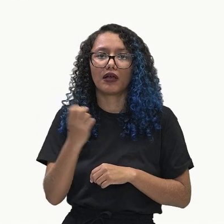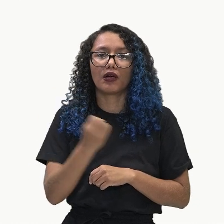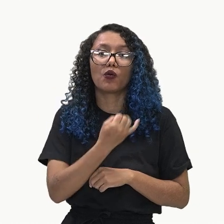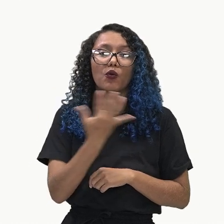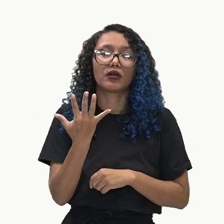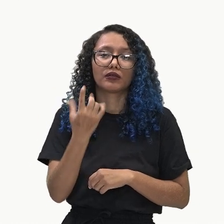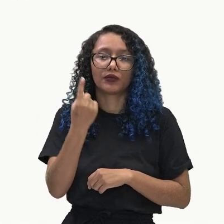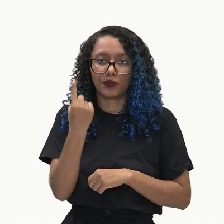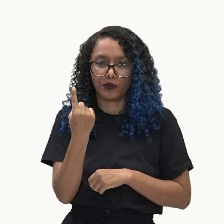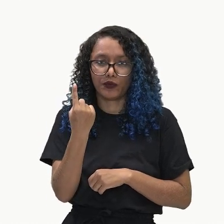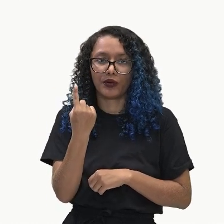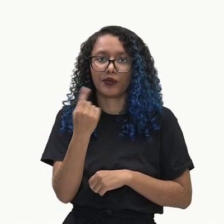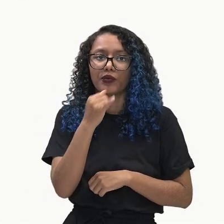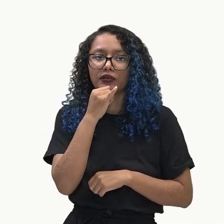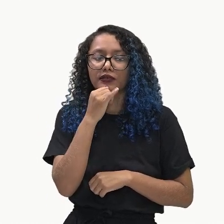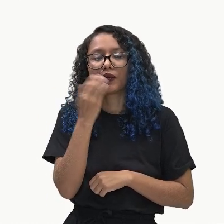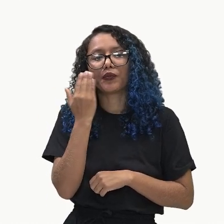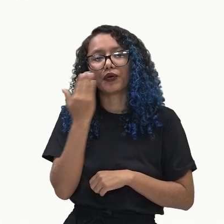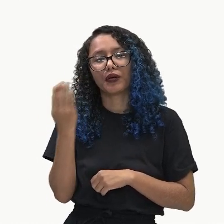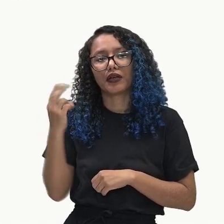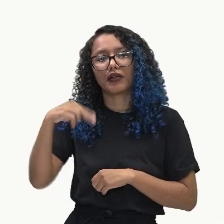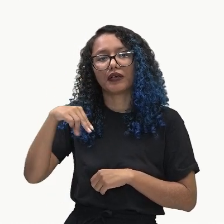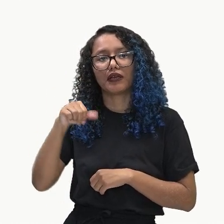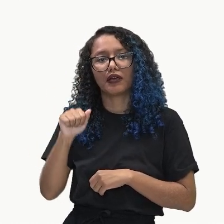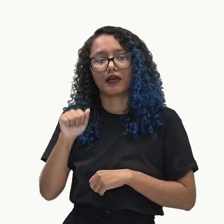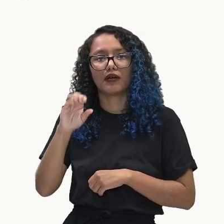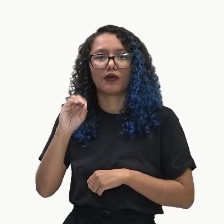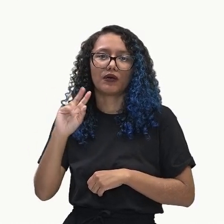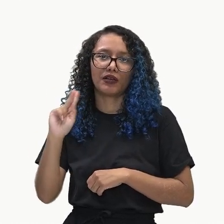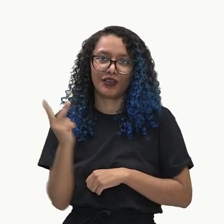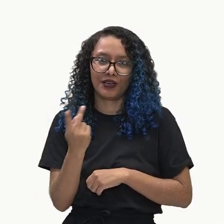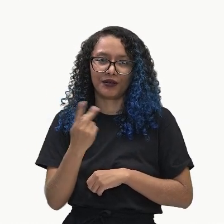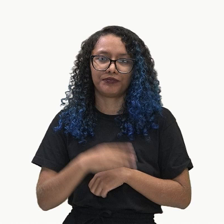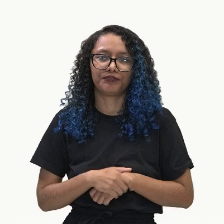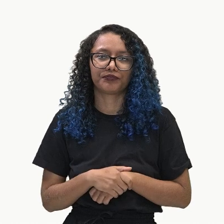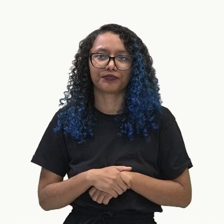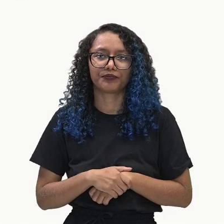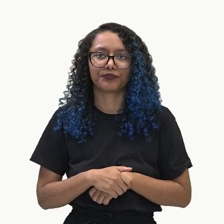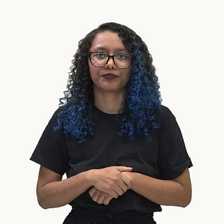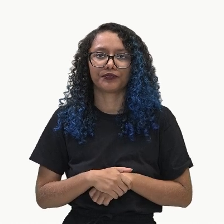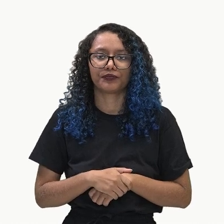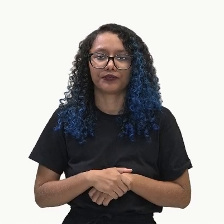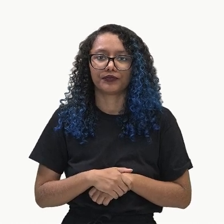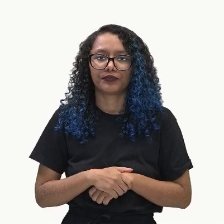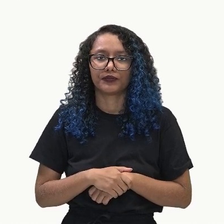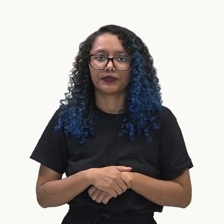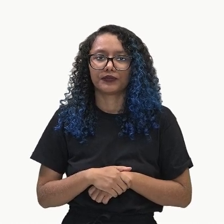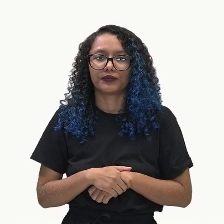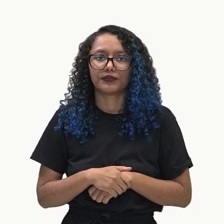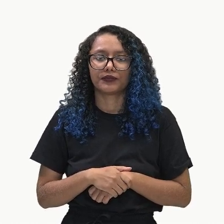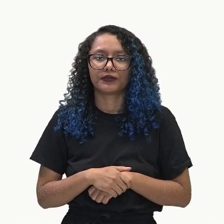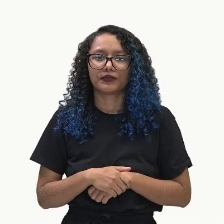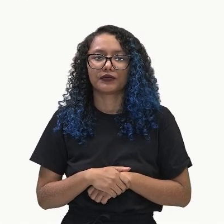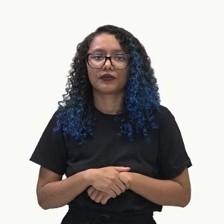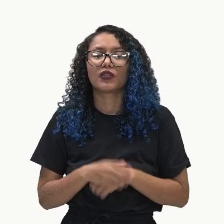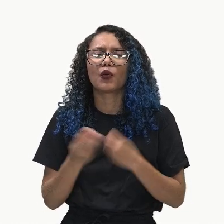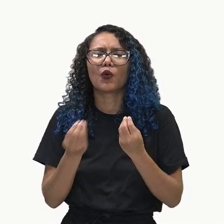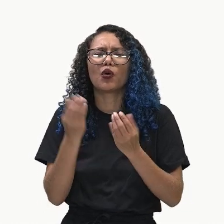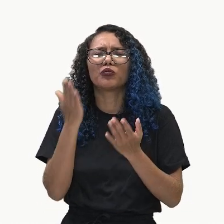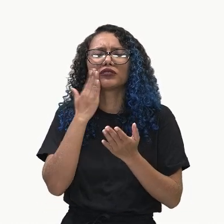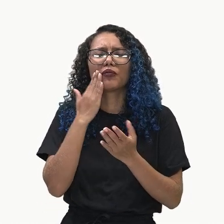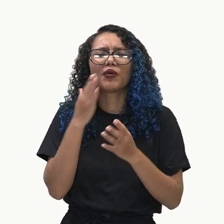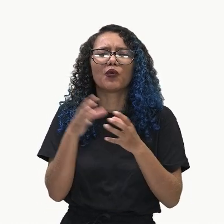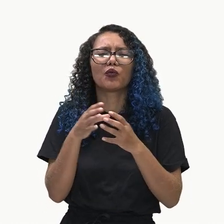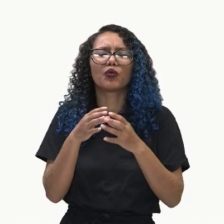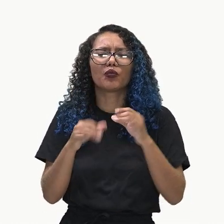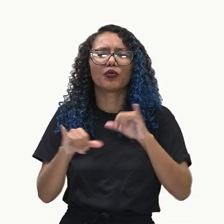o NaOH. Novamente, como identificar uma função química, professora? Primeiro,